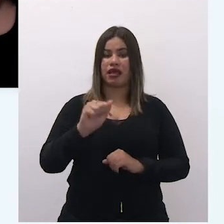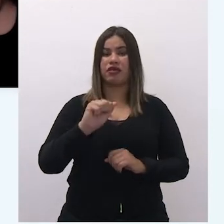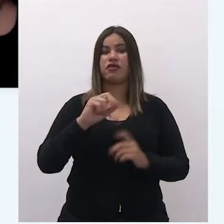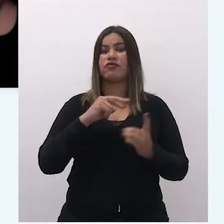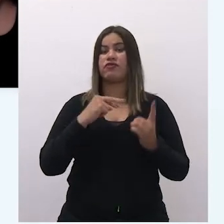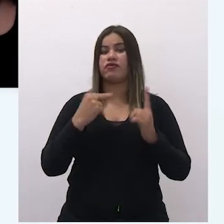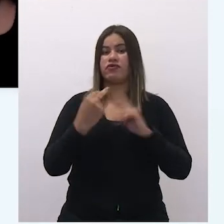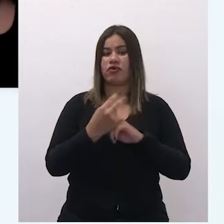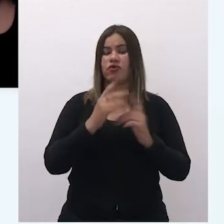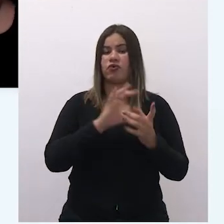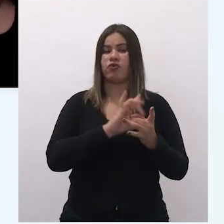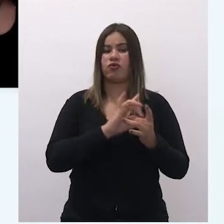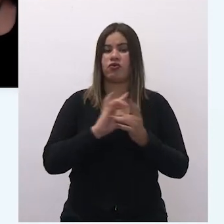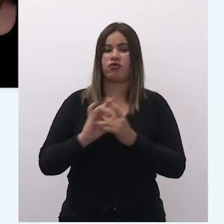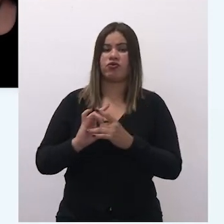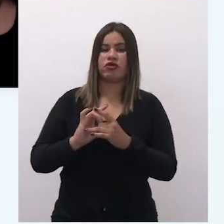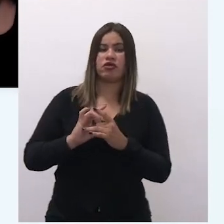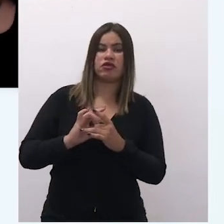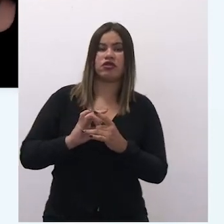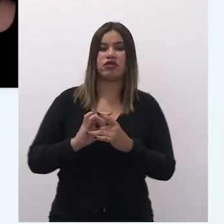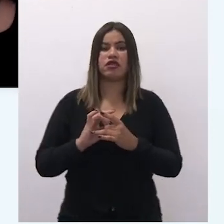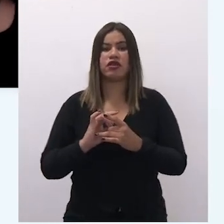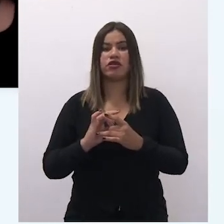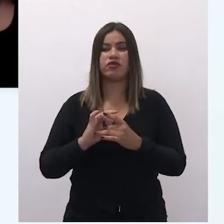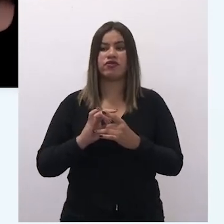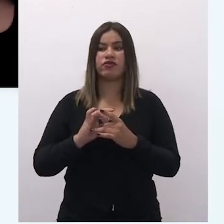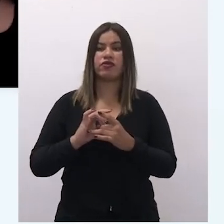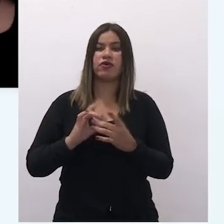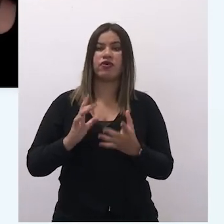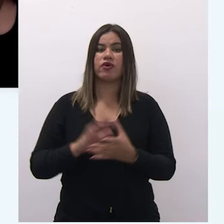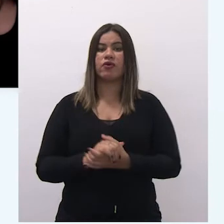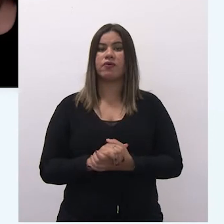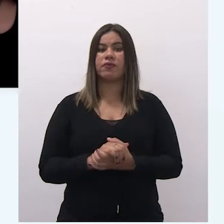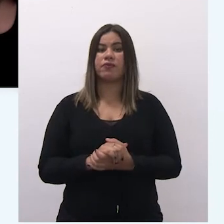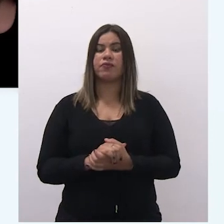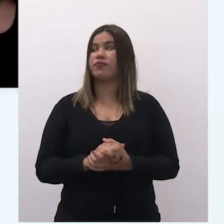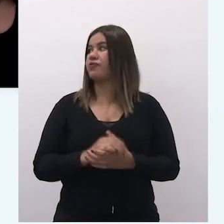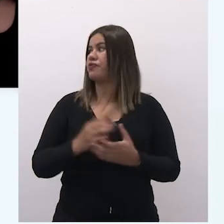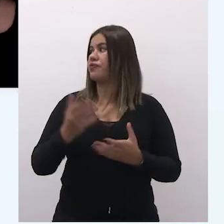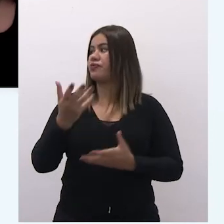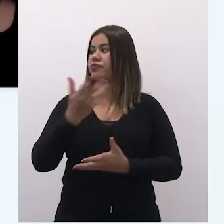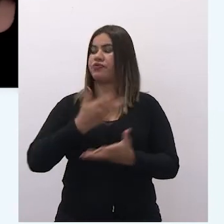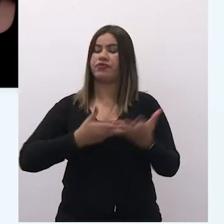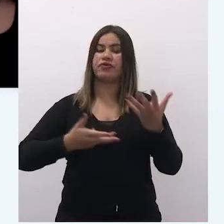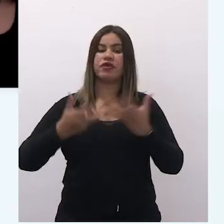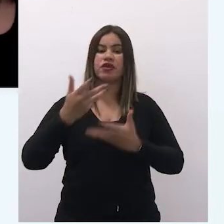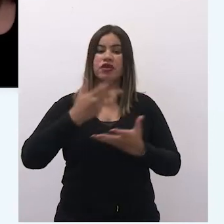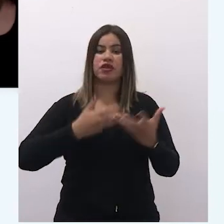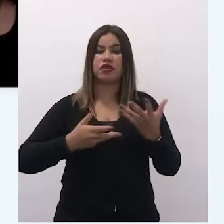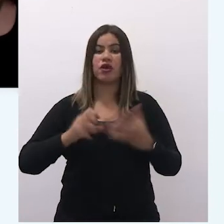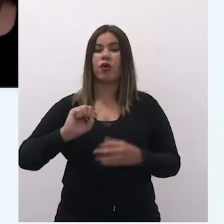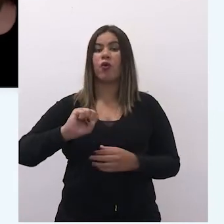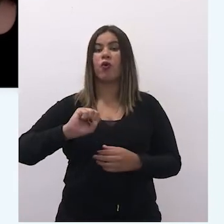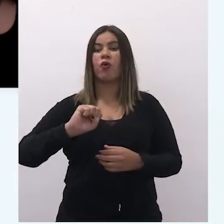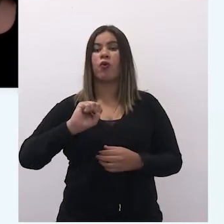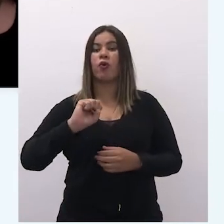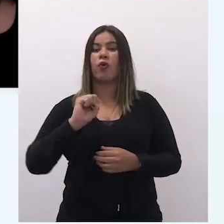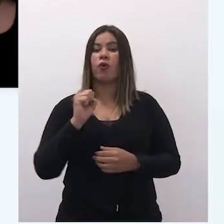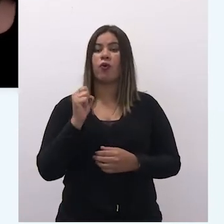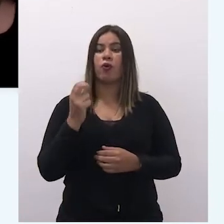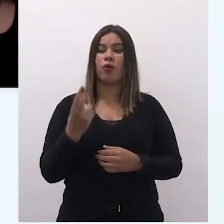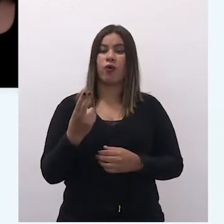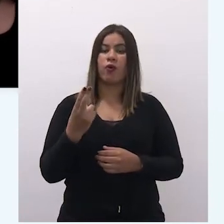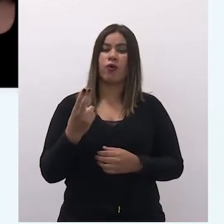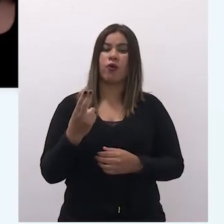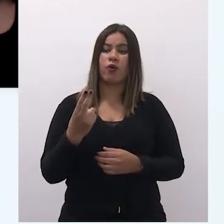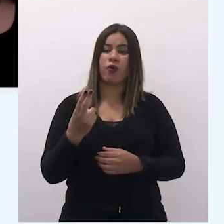nesse contexto que você explicou para a gente, qual a relação, ou existe relação, entre